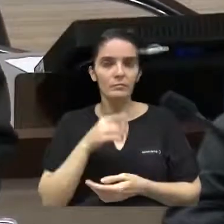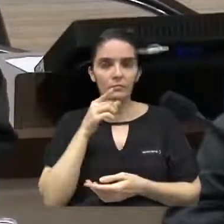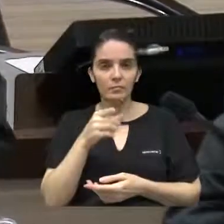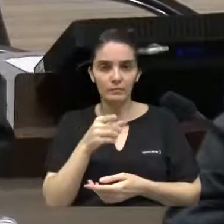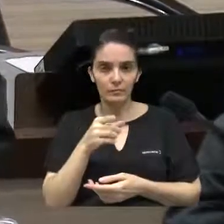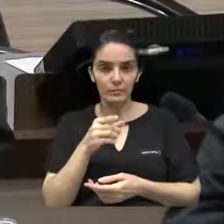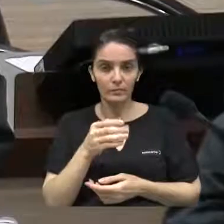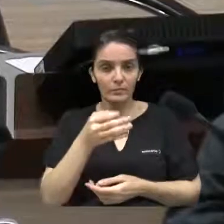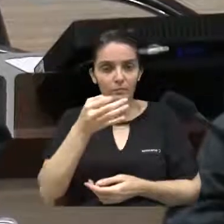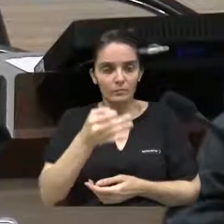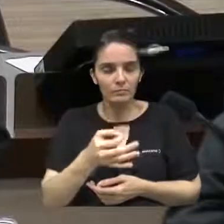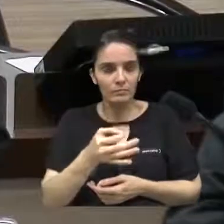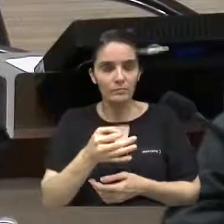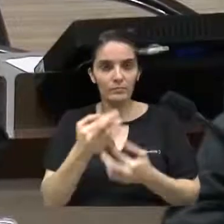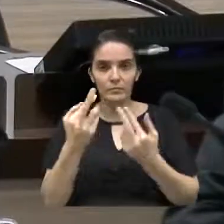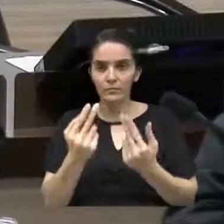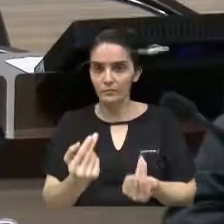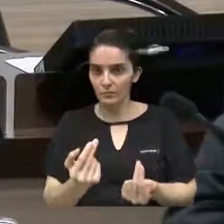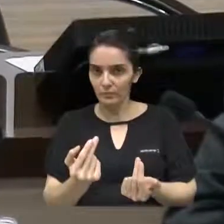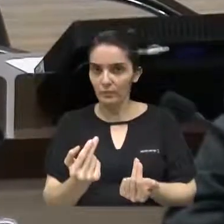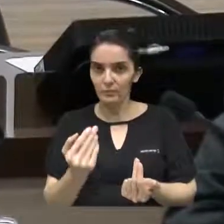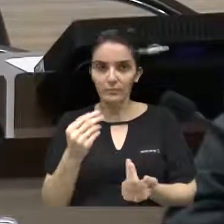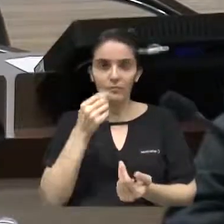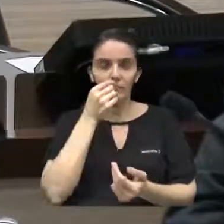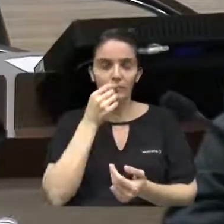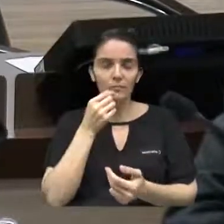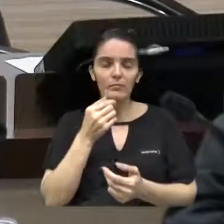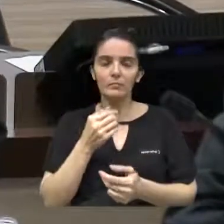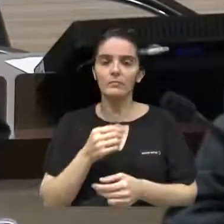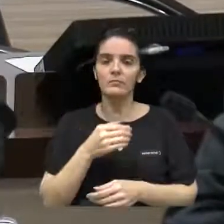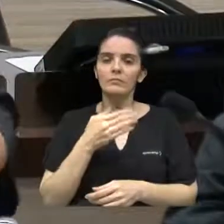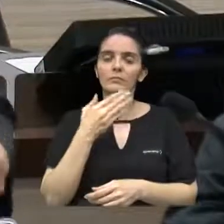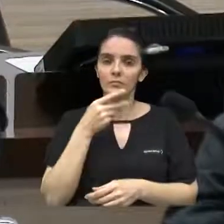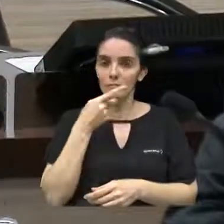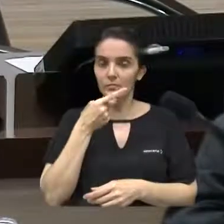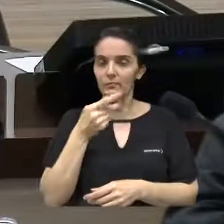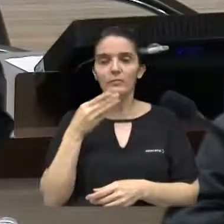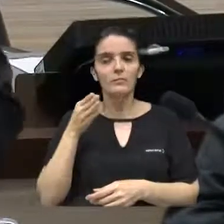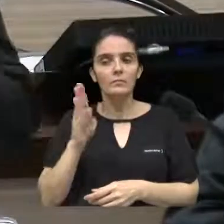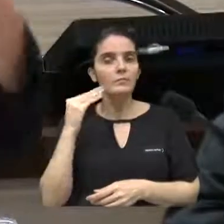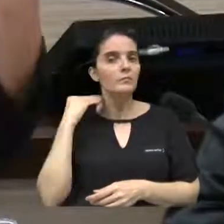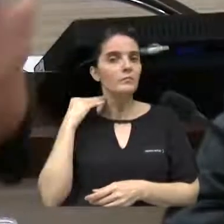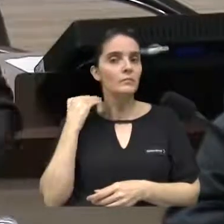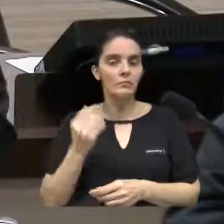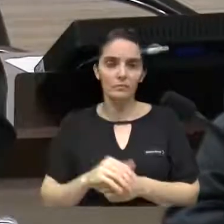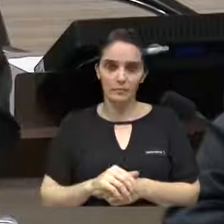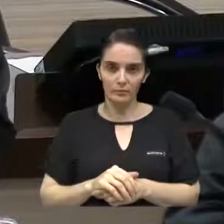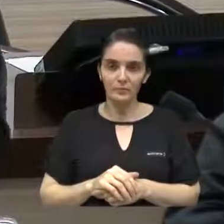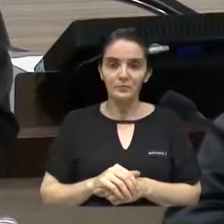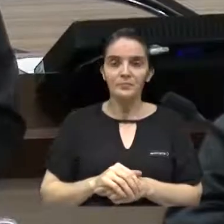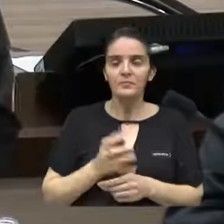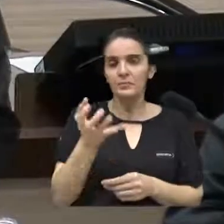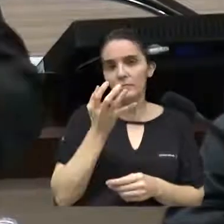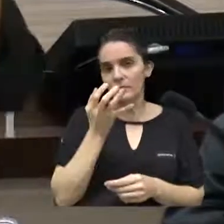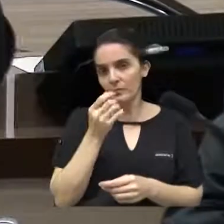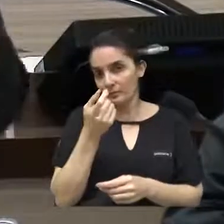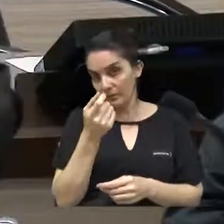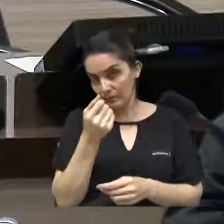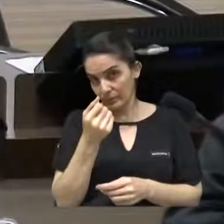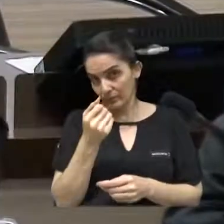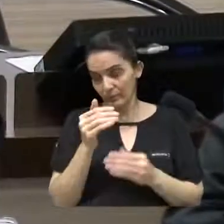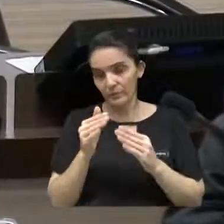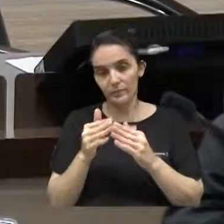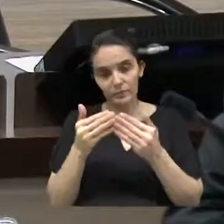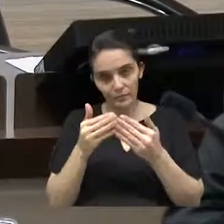condicionado, como bem disse o vereador, a contratação de um crédito, ou a compra de um seguro, com a compra de um seguro, a compra de um título